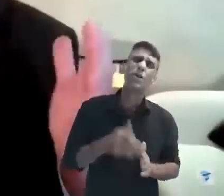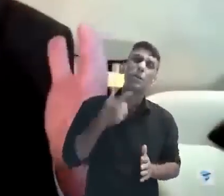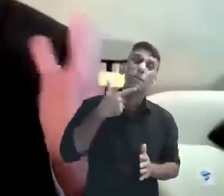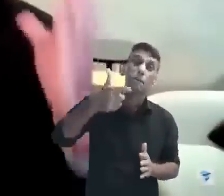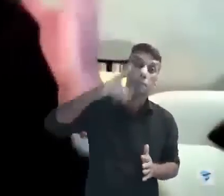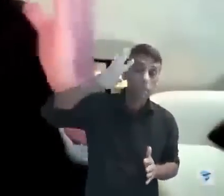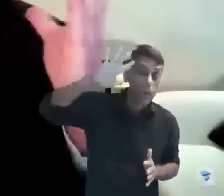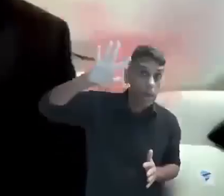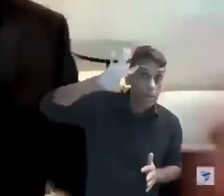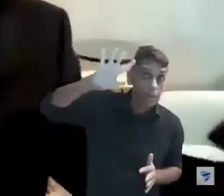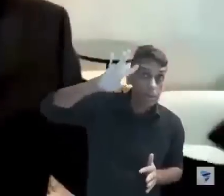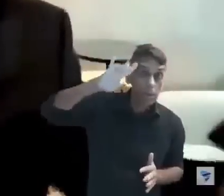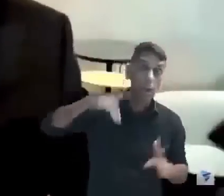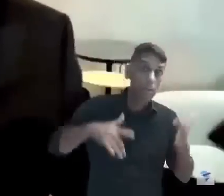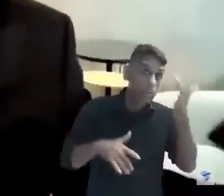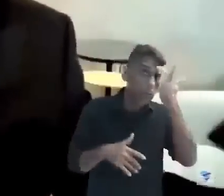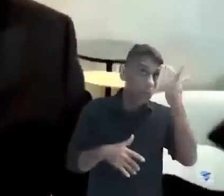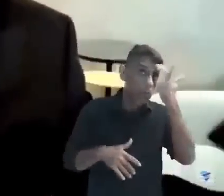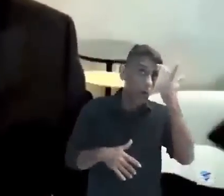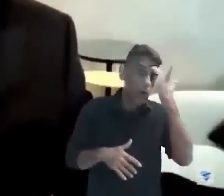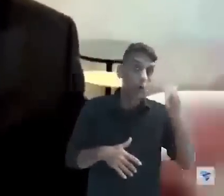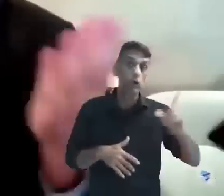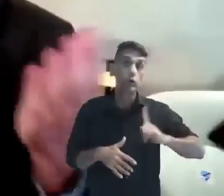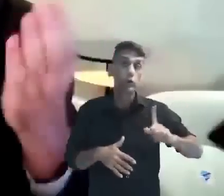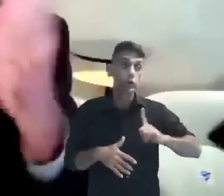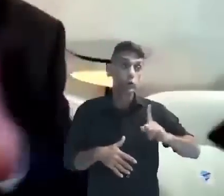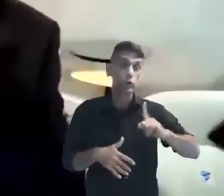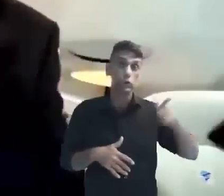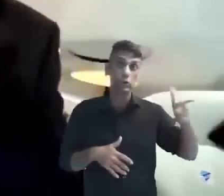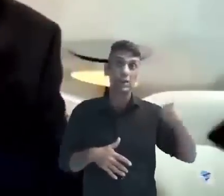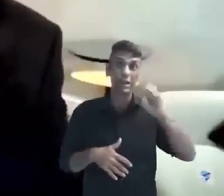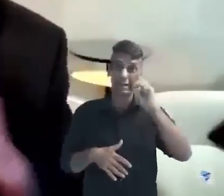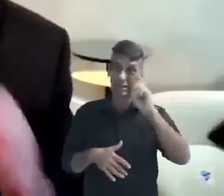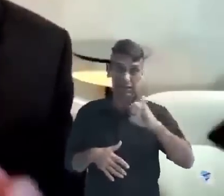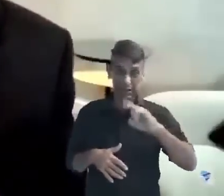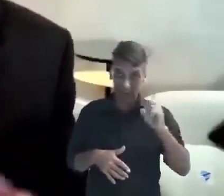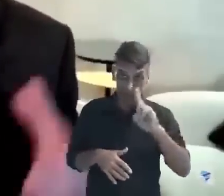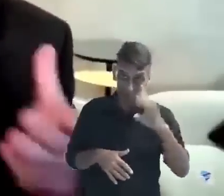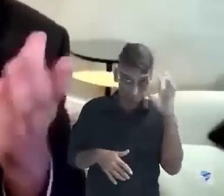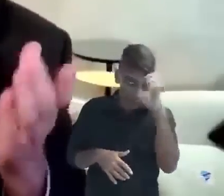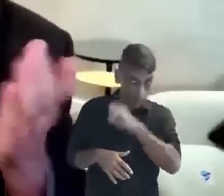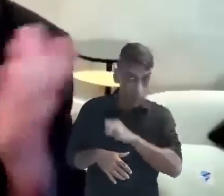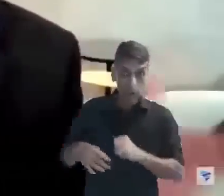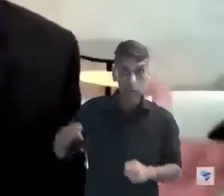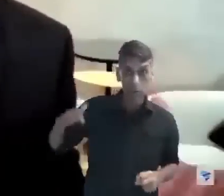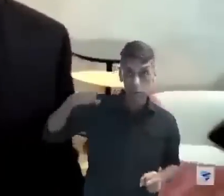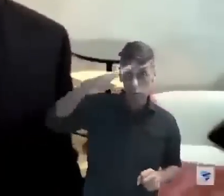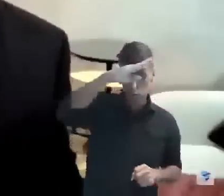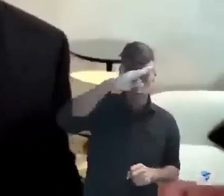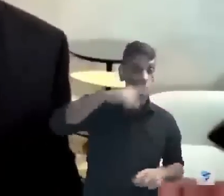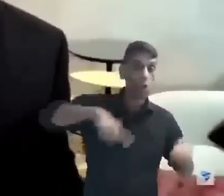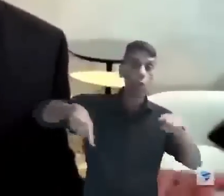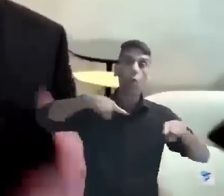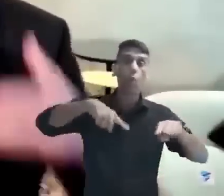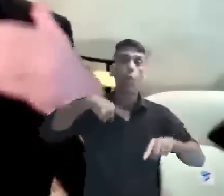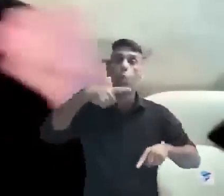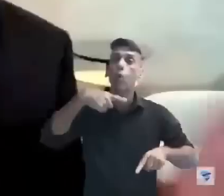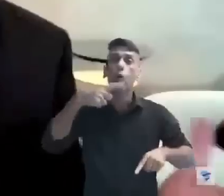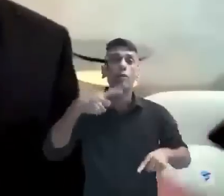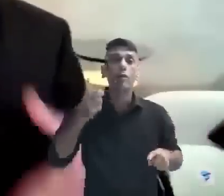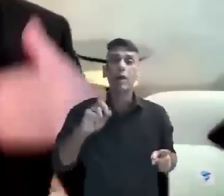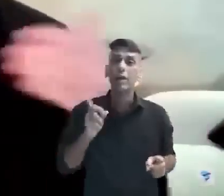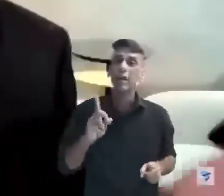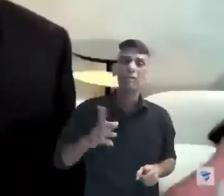pensar, porque esta memória está toda aí. Senão vamos compreender por que o Bolsonaro, que não governa,